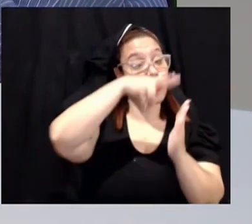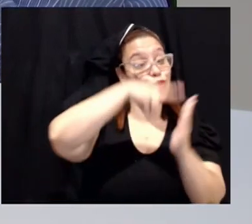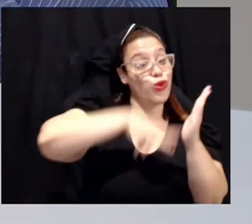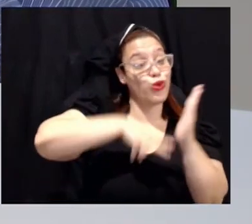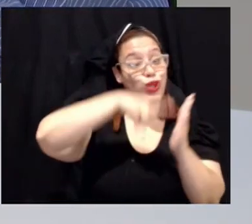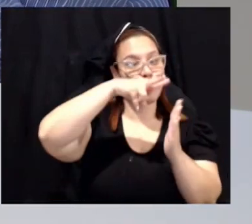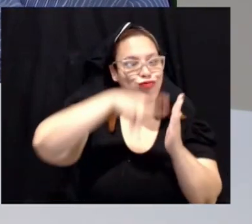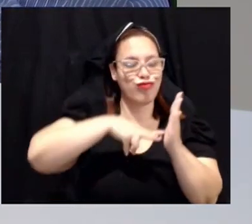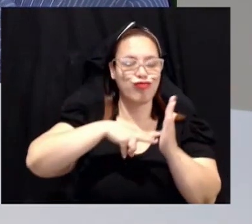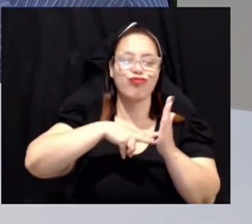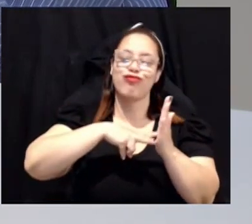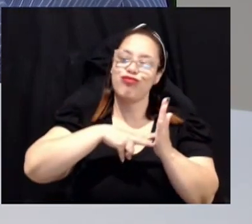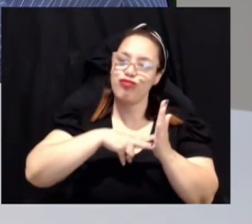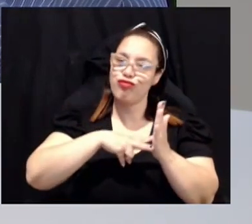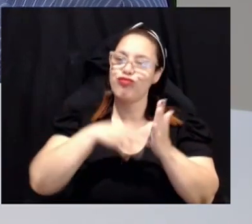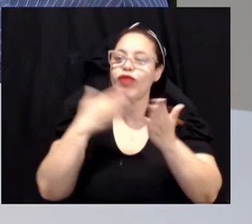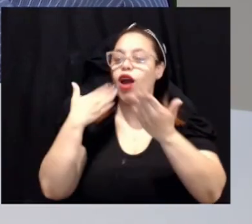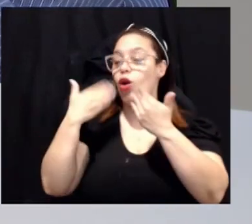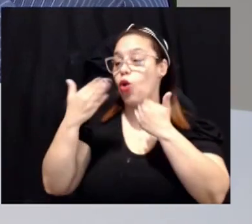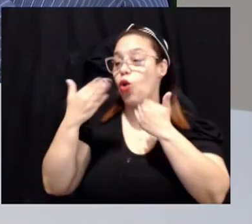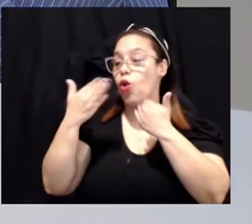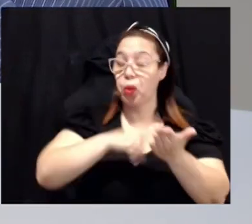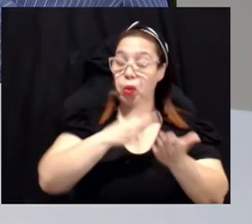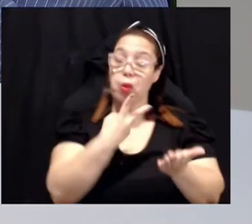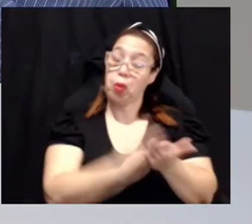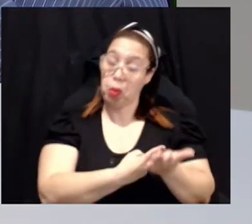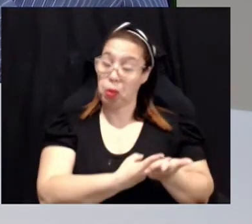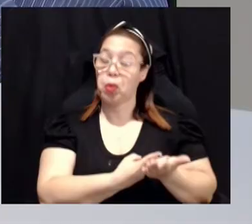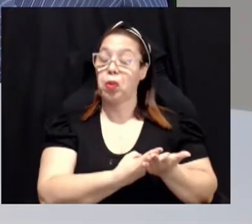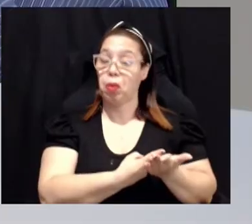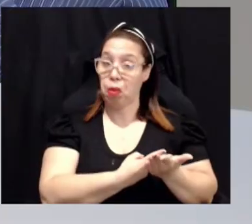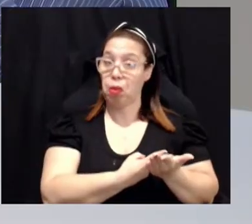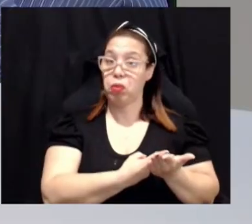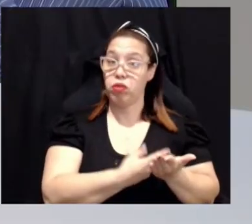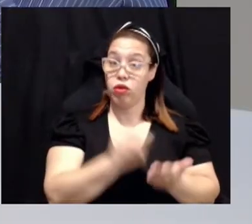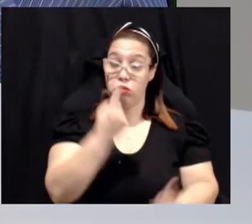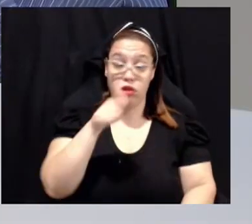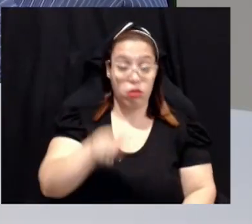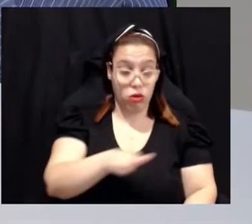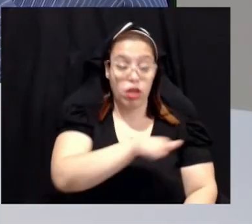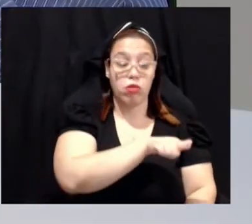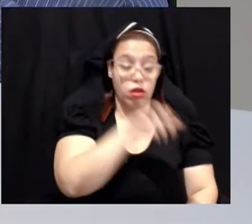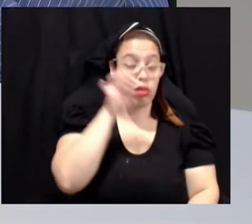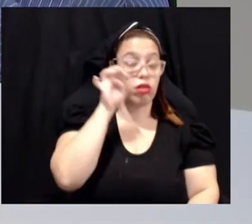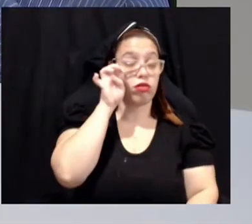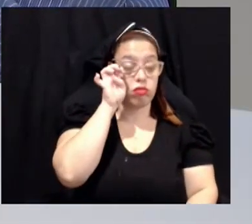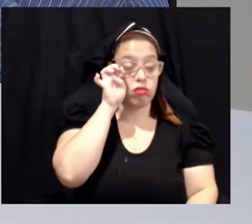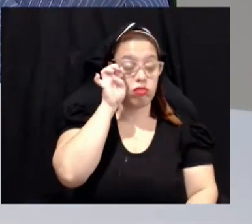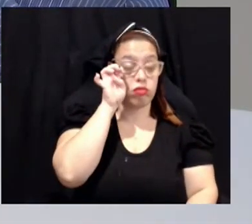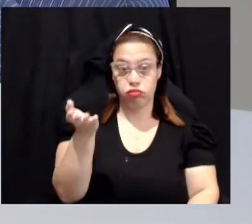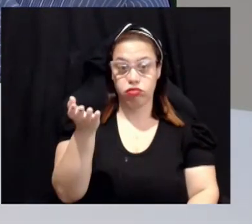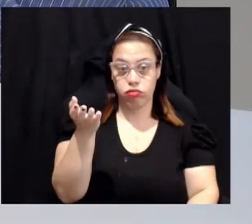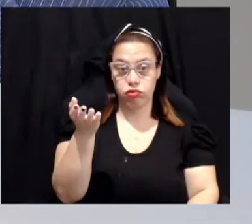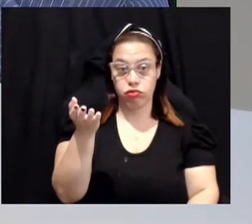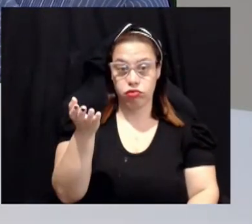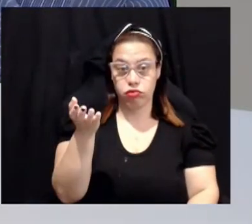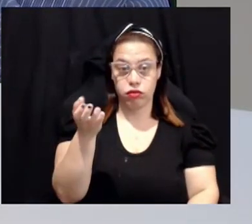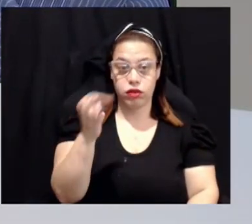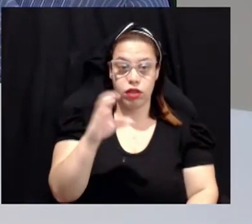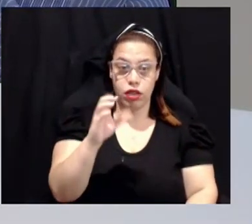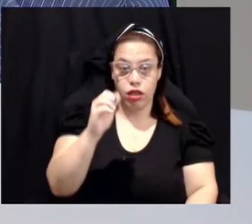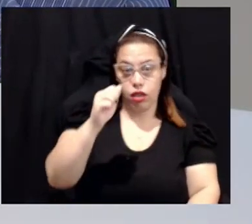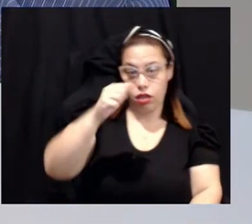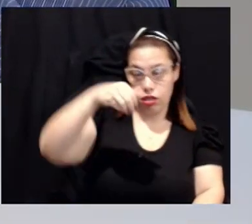fazem comentários, interpretações, pelo menos uma vez por semana, na unidade do Cambará. E é